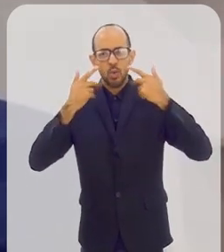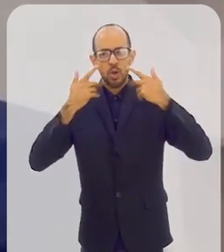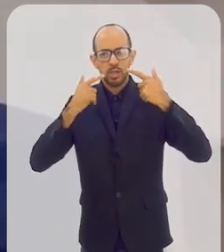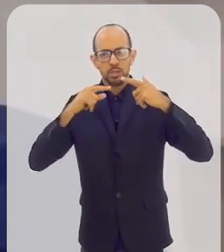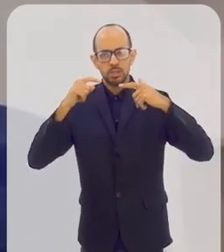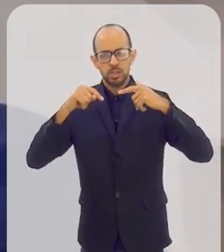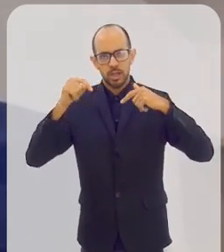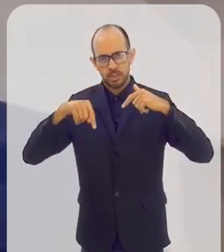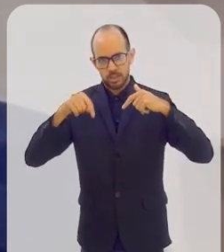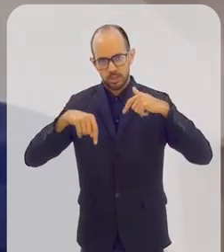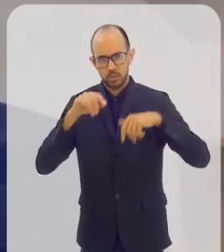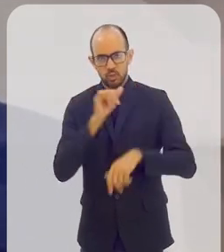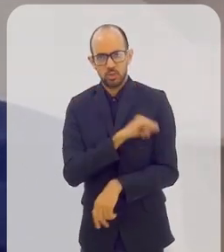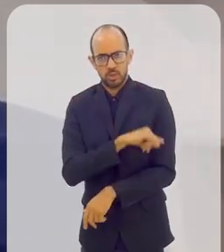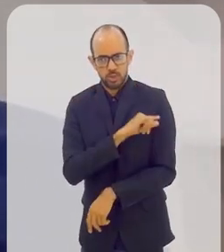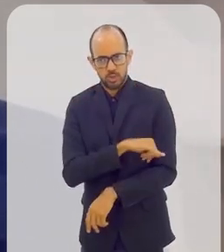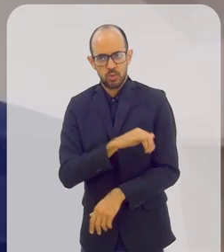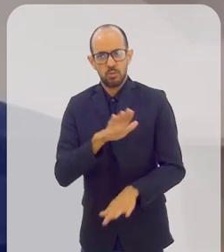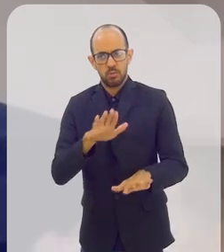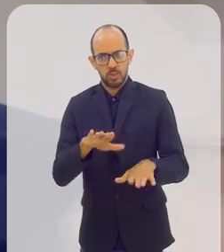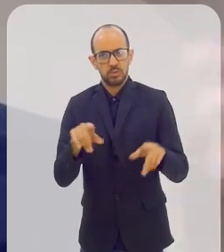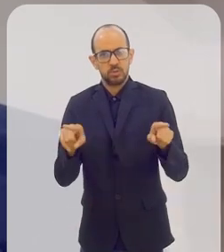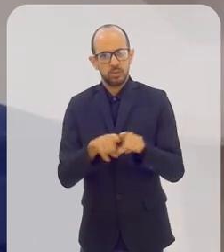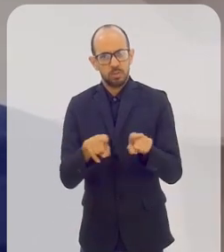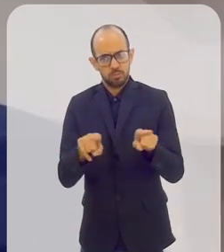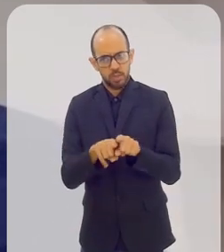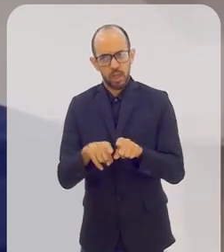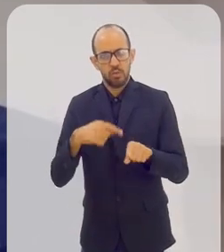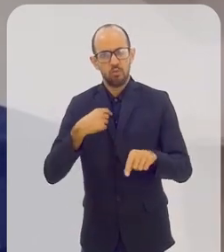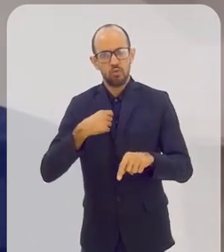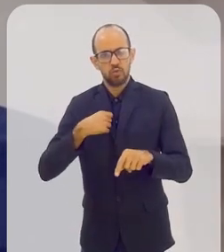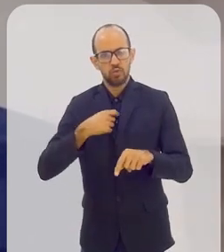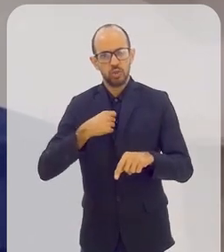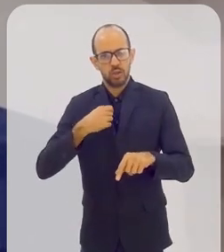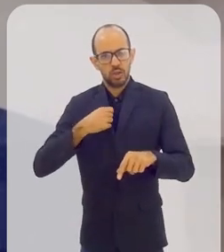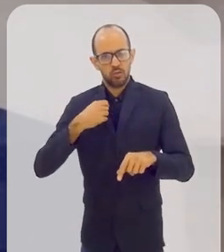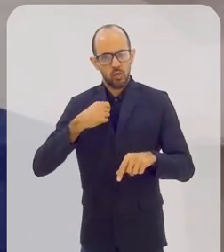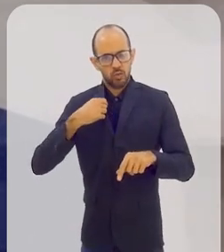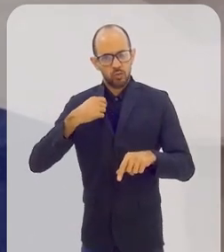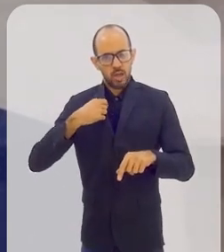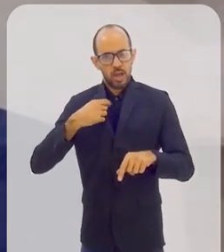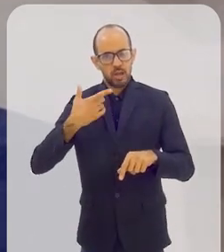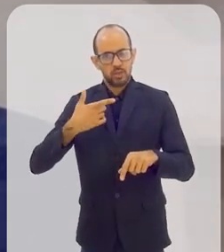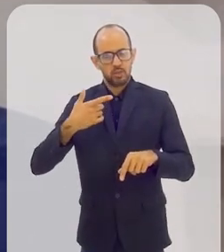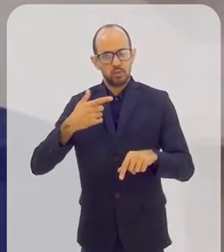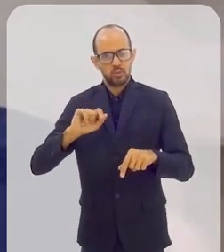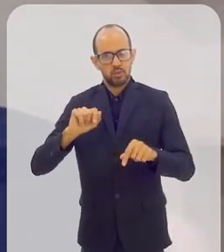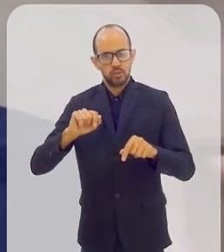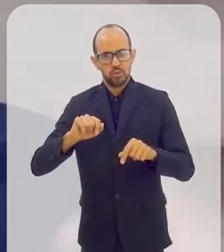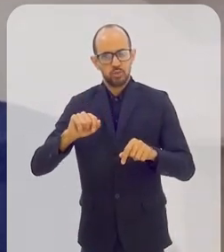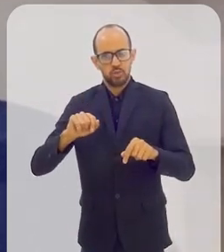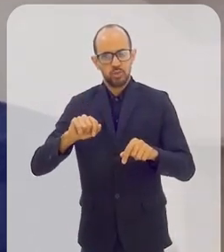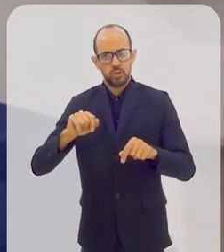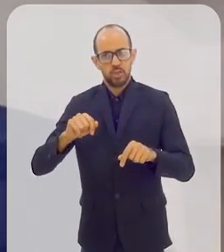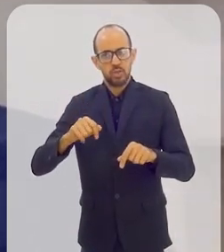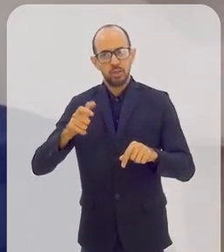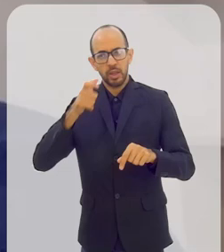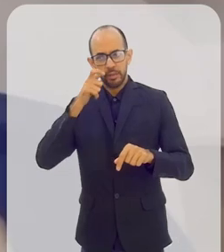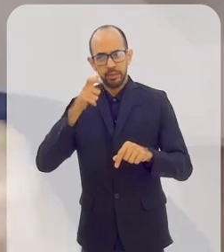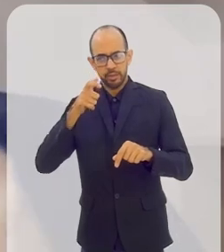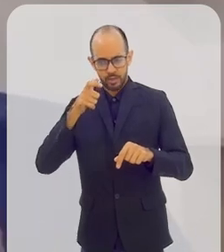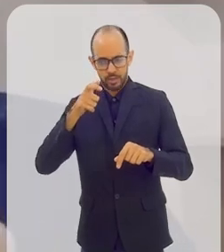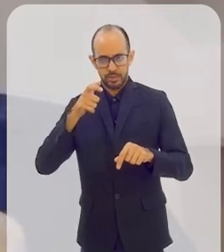só do coletivo aqui do Rio de Janeiro, mas também colaboradores que têm familiaridade com o